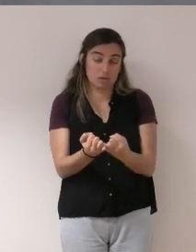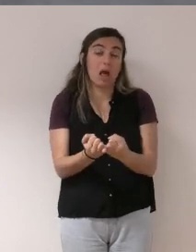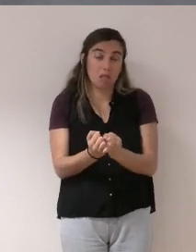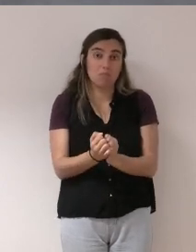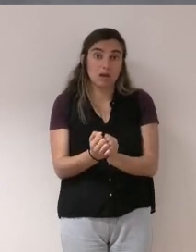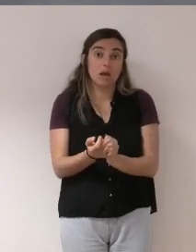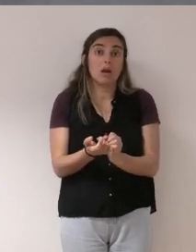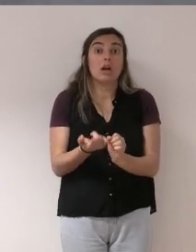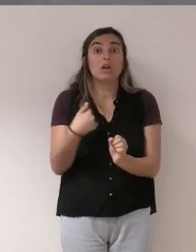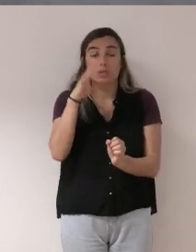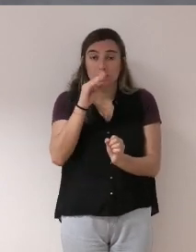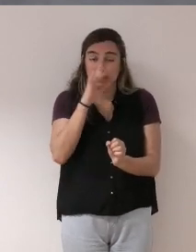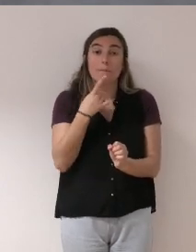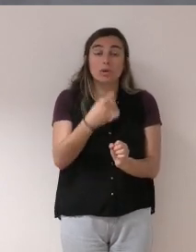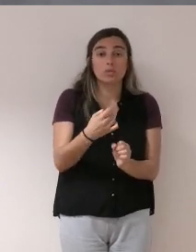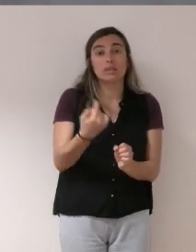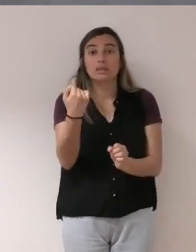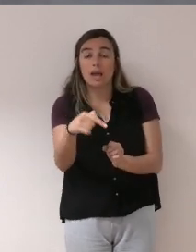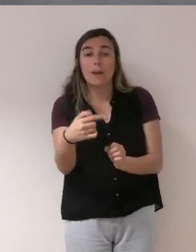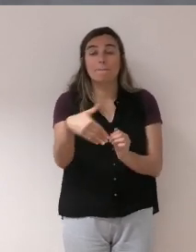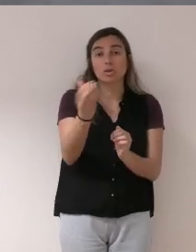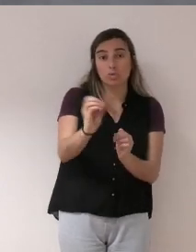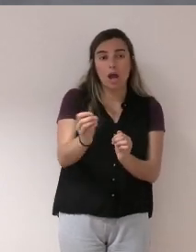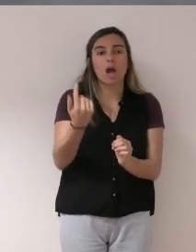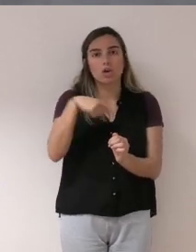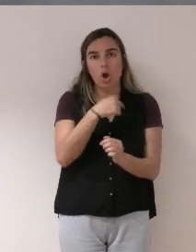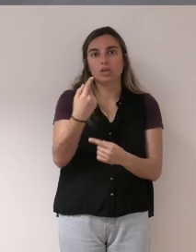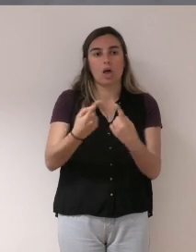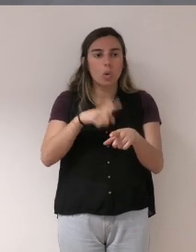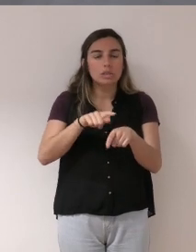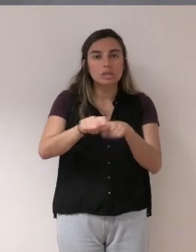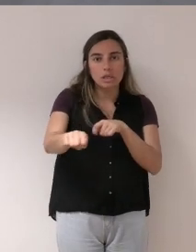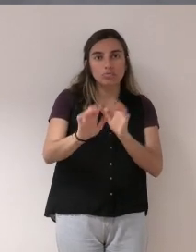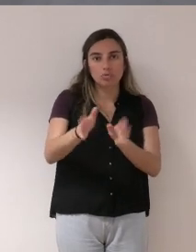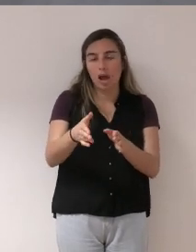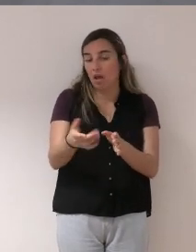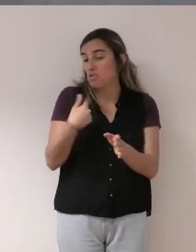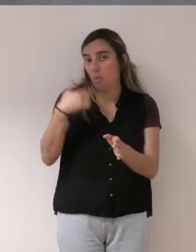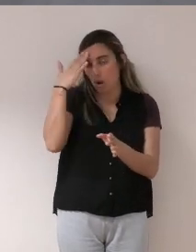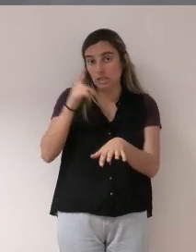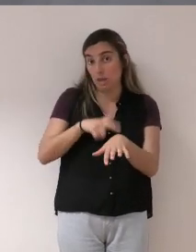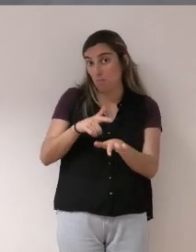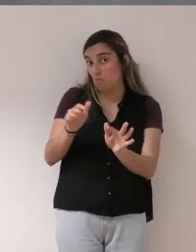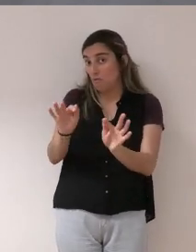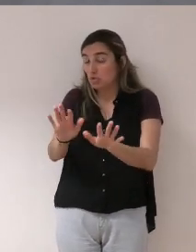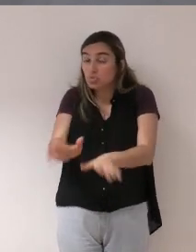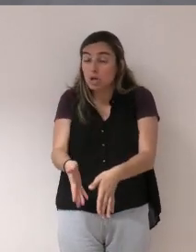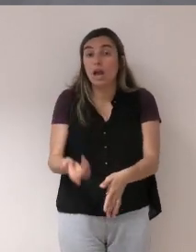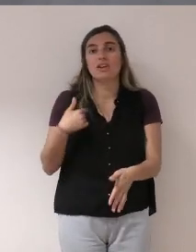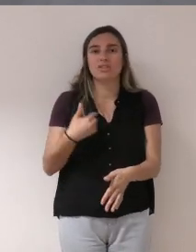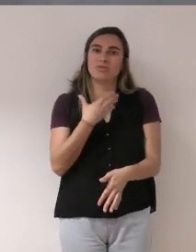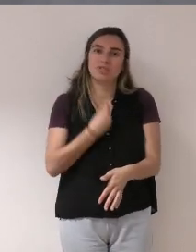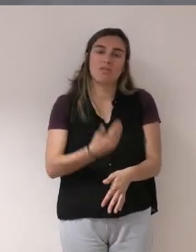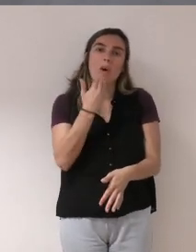pergunta. Já estamos aqui há bastante tempo. Se calhar já chegamos ao final do nosso tempo, não é? Então, acho que queria